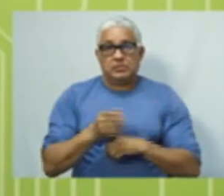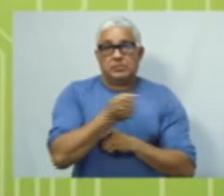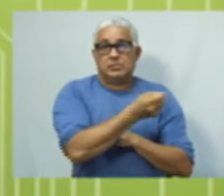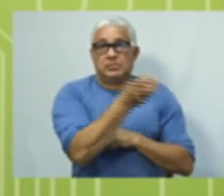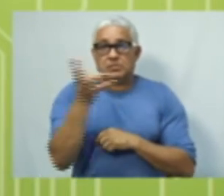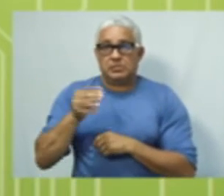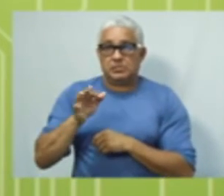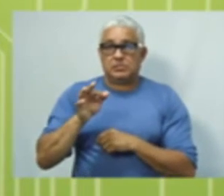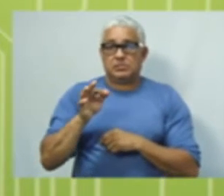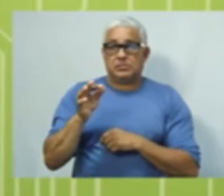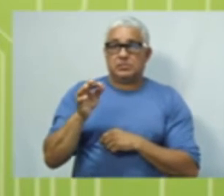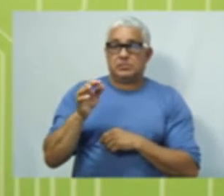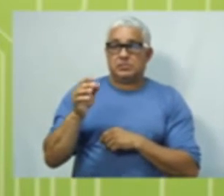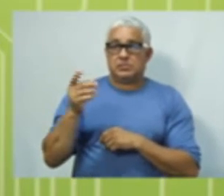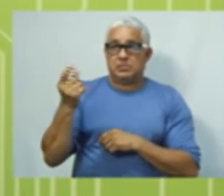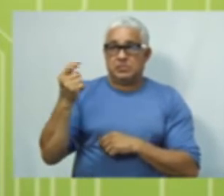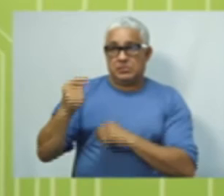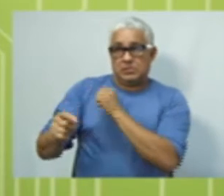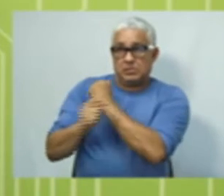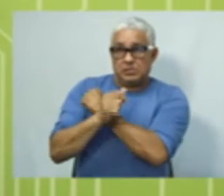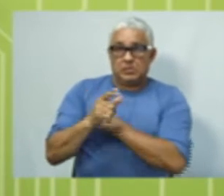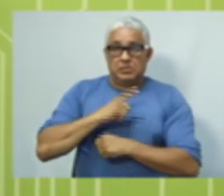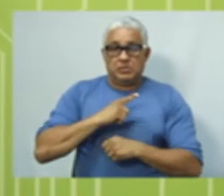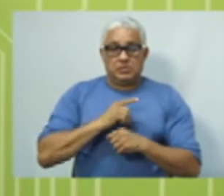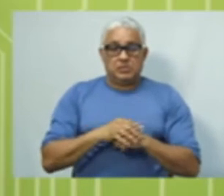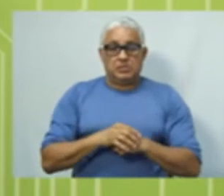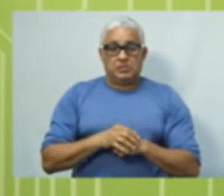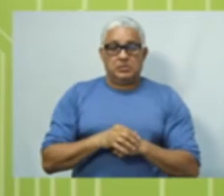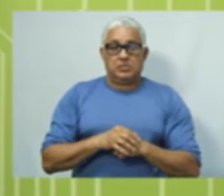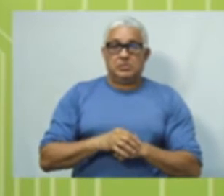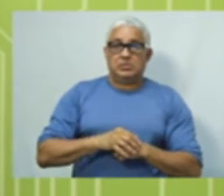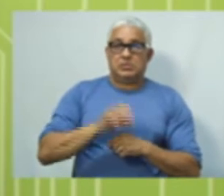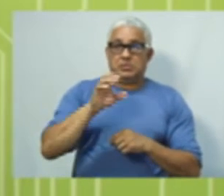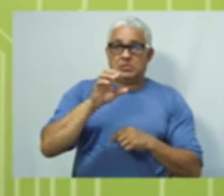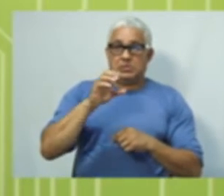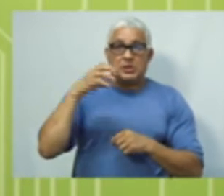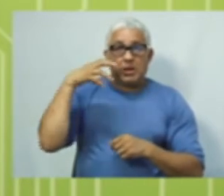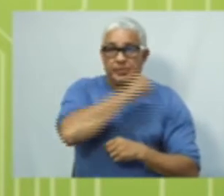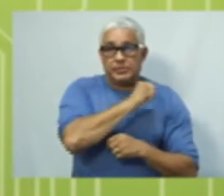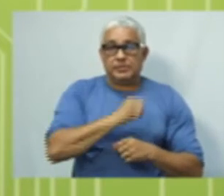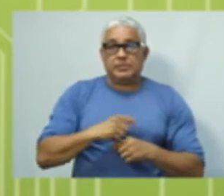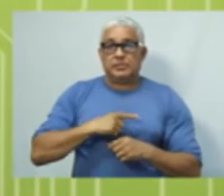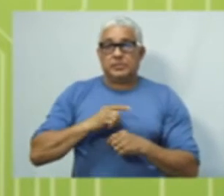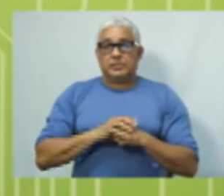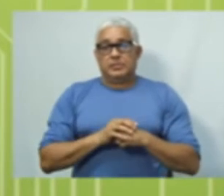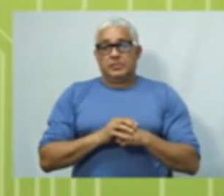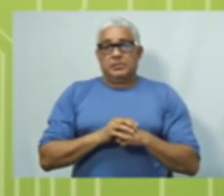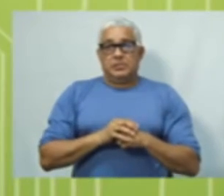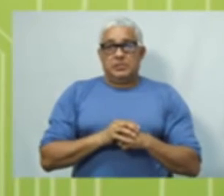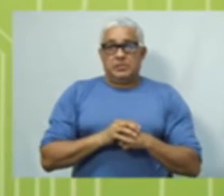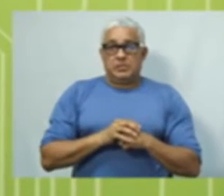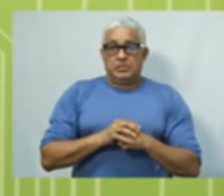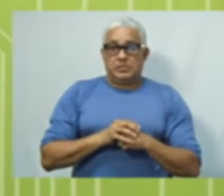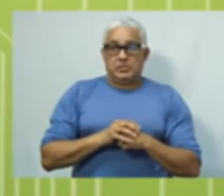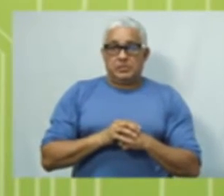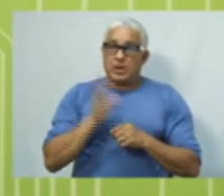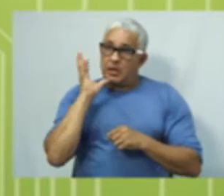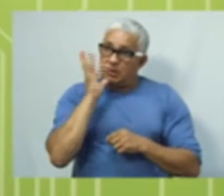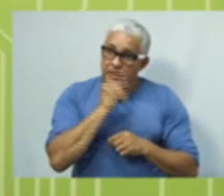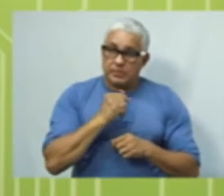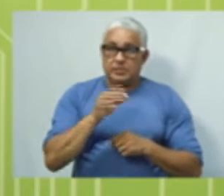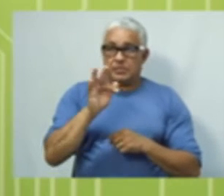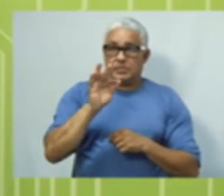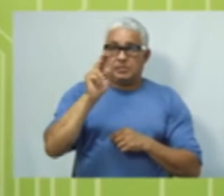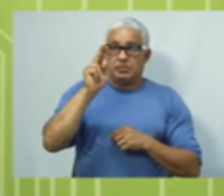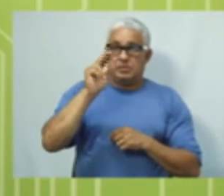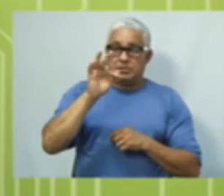são esses financiamentos? Nós temos o financiamento de curto prazo, o financiamento de longo prazo. Eu tenho certeza que